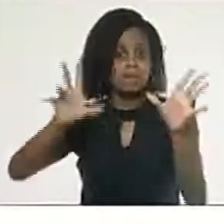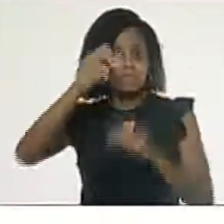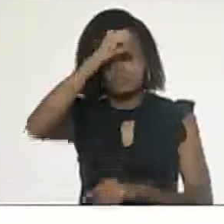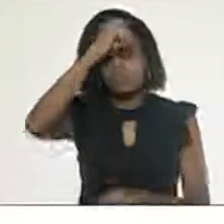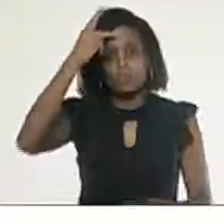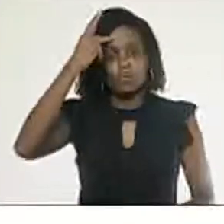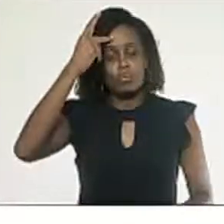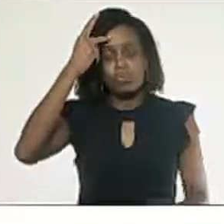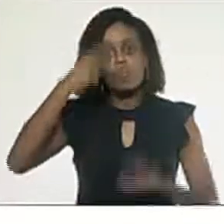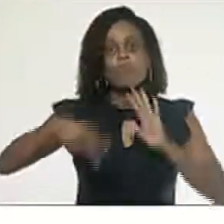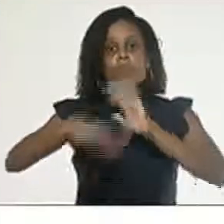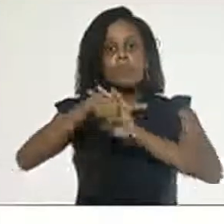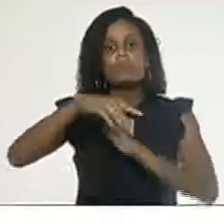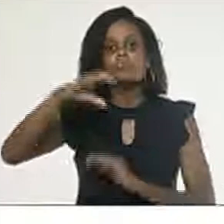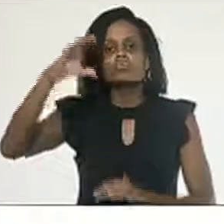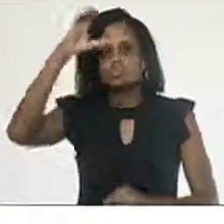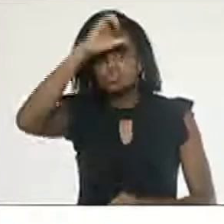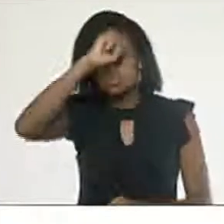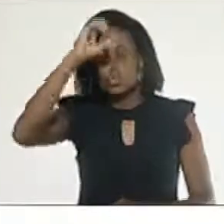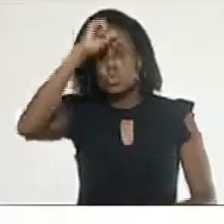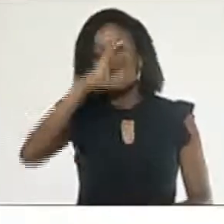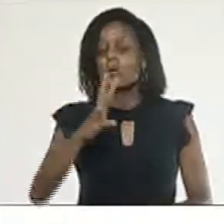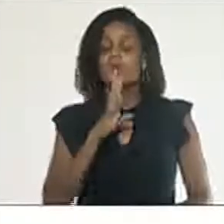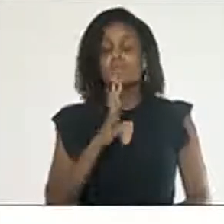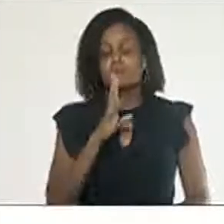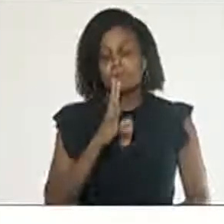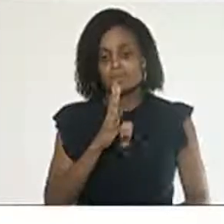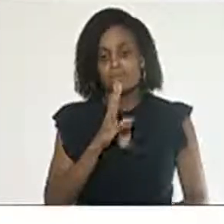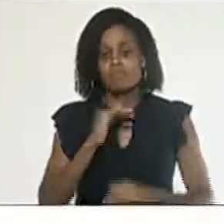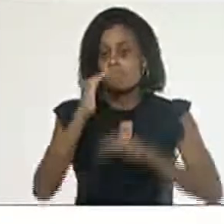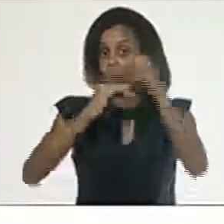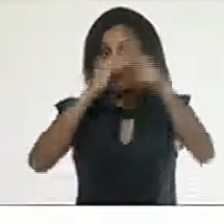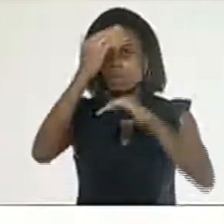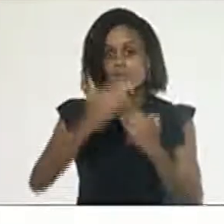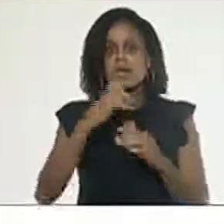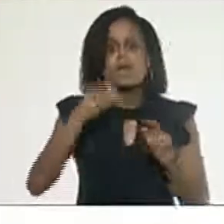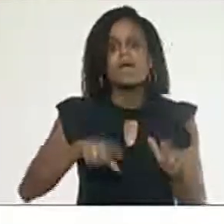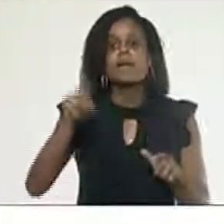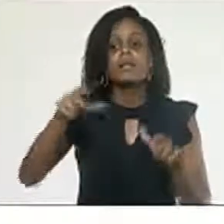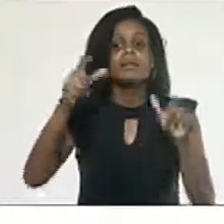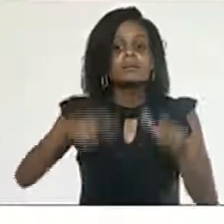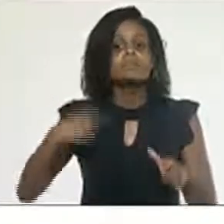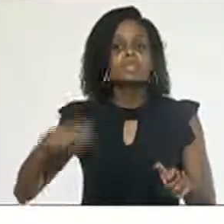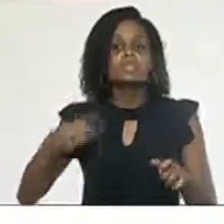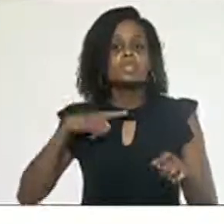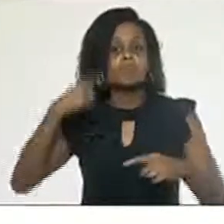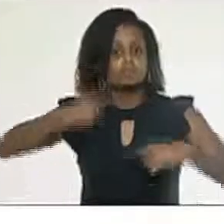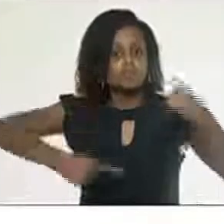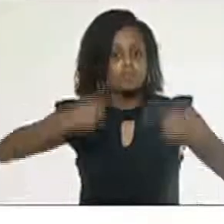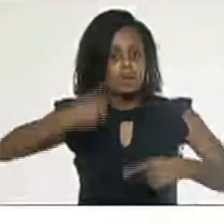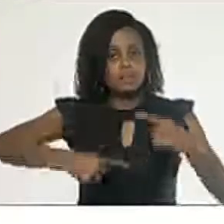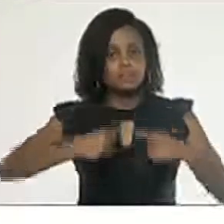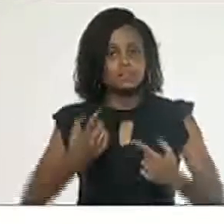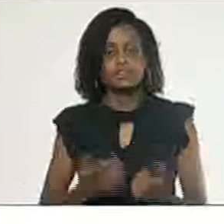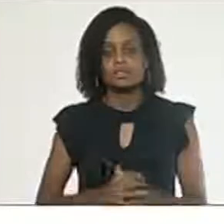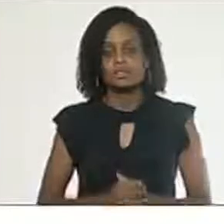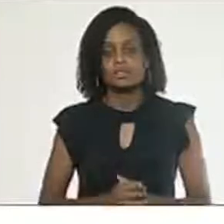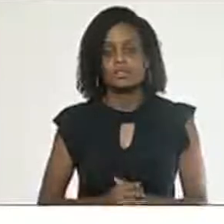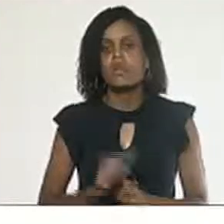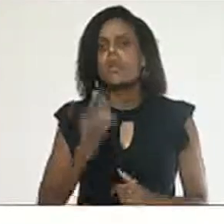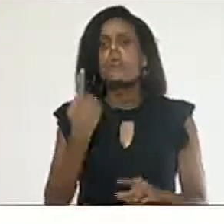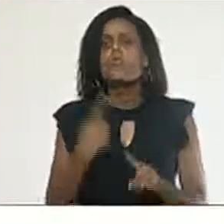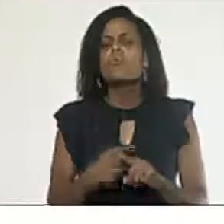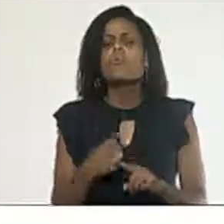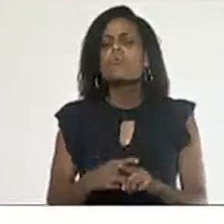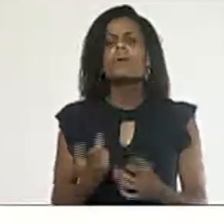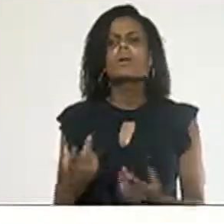do conhecimento, construção do conhecimento. É ali onde tem que ter os debates, sim. Ou por que será que